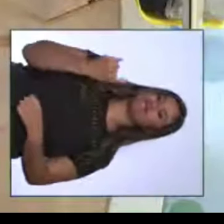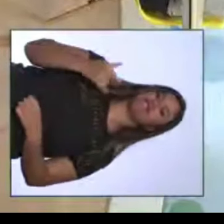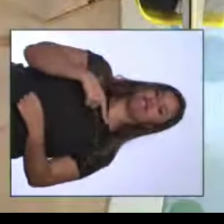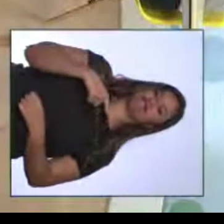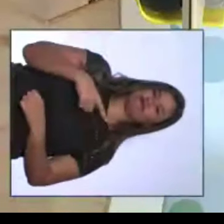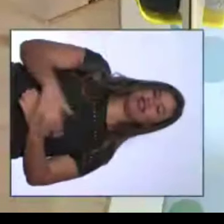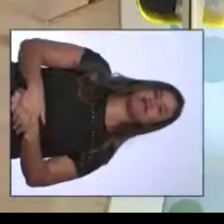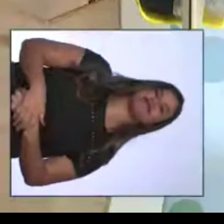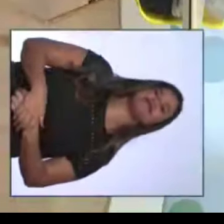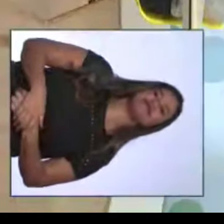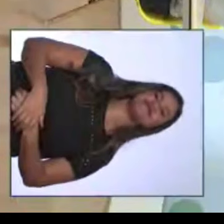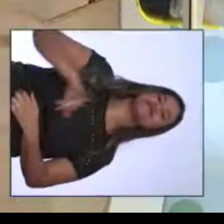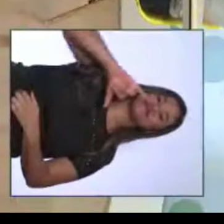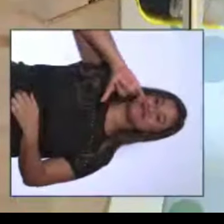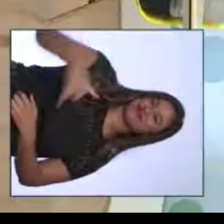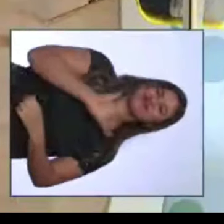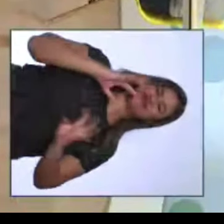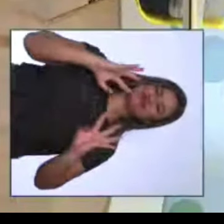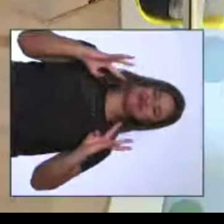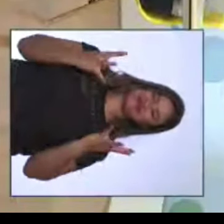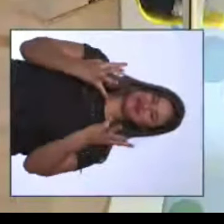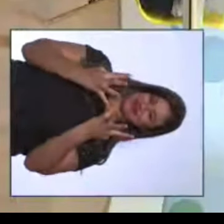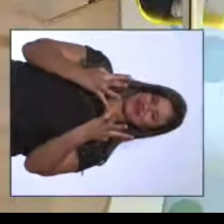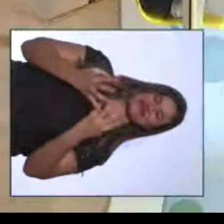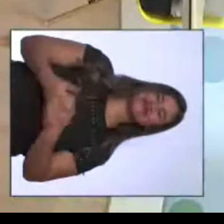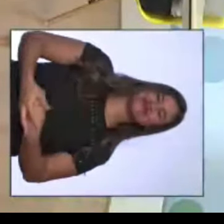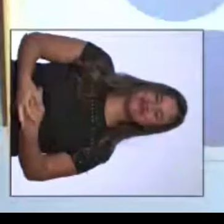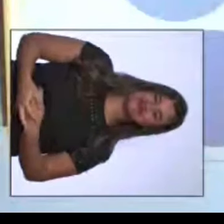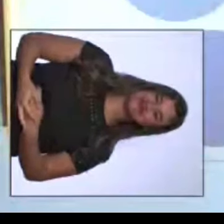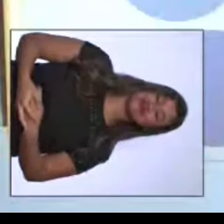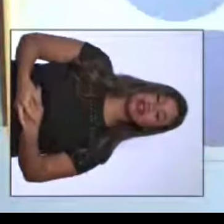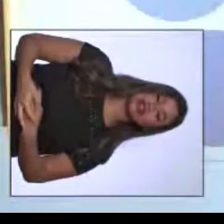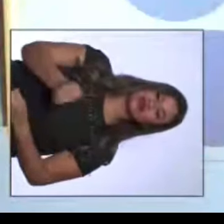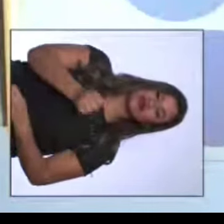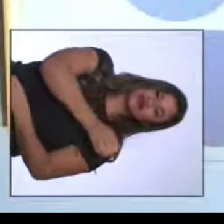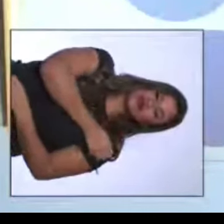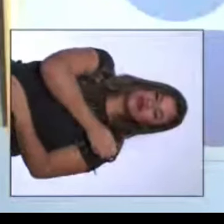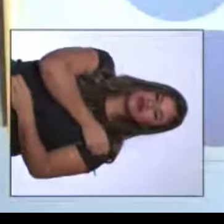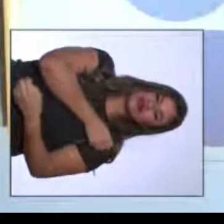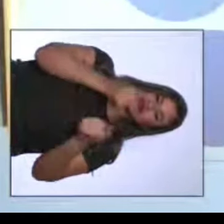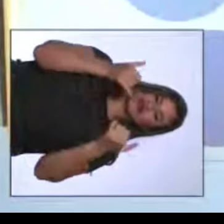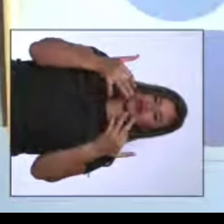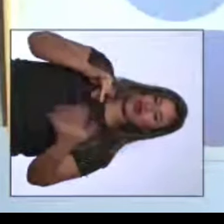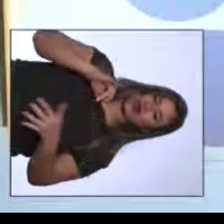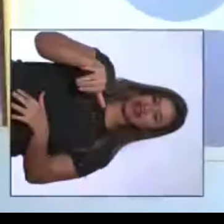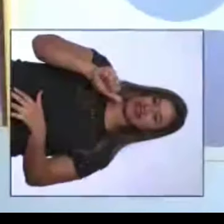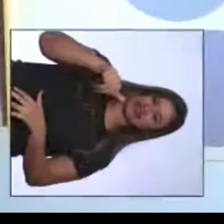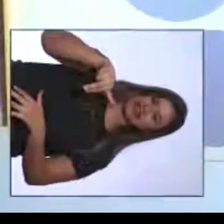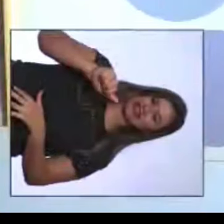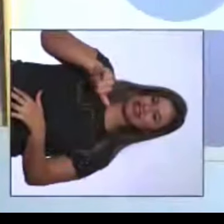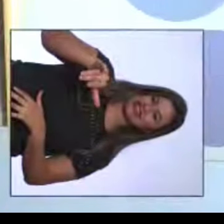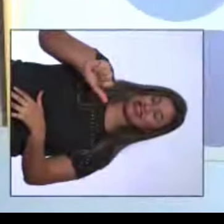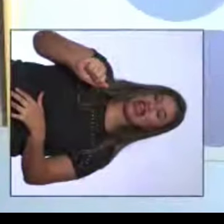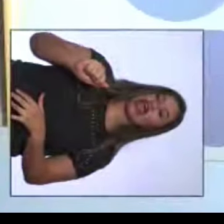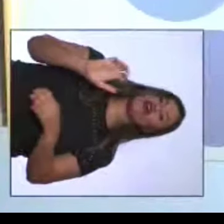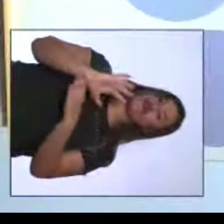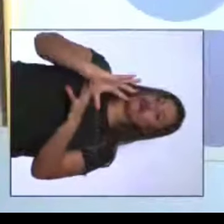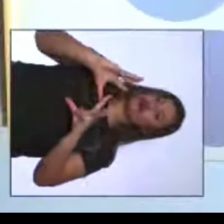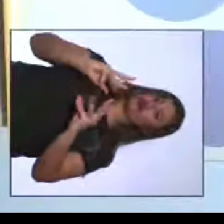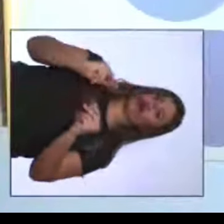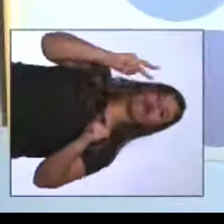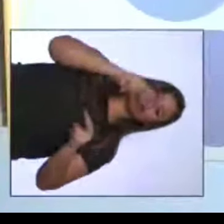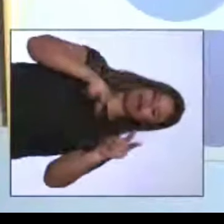Aproveitar a quarentena, né, professora? Exatamente, exatamente. É, aí, os alunos estão falando que todos. A Janaína está falando, vou assistir todos,